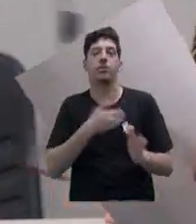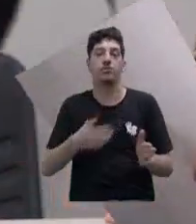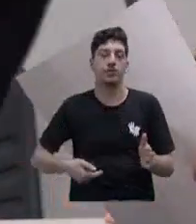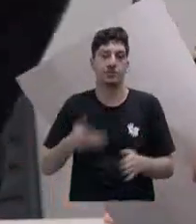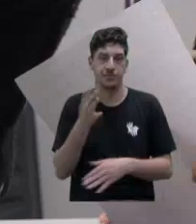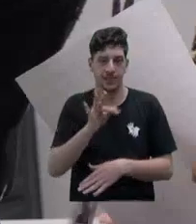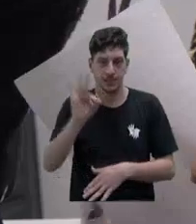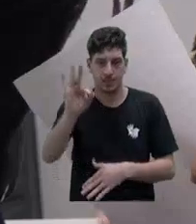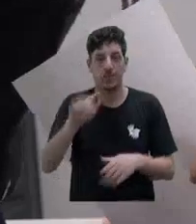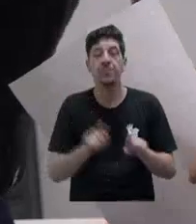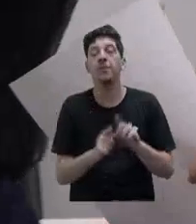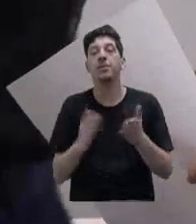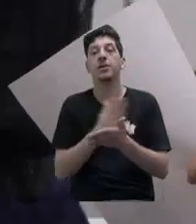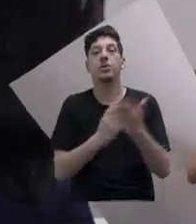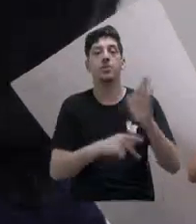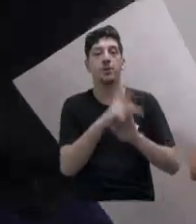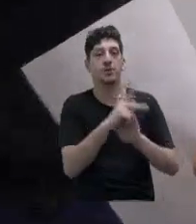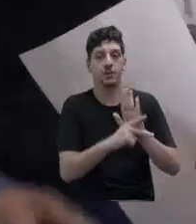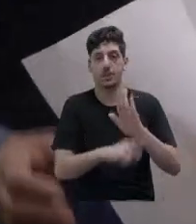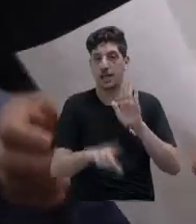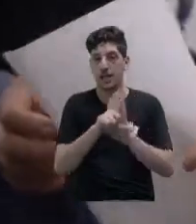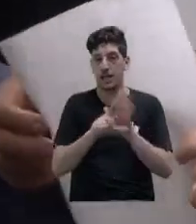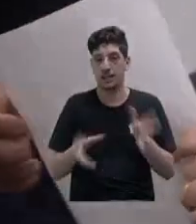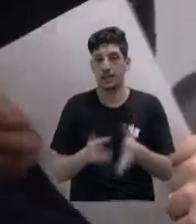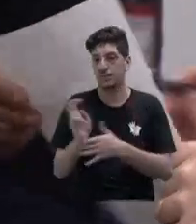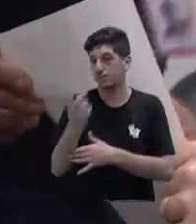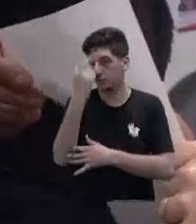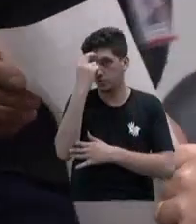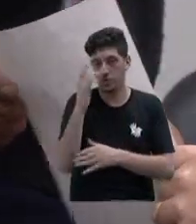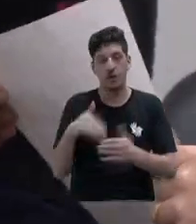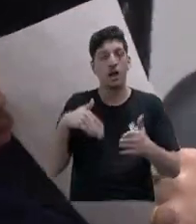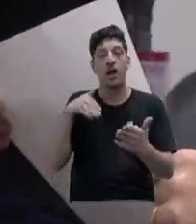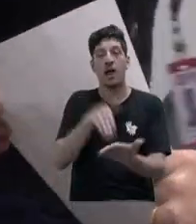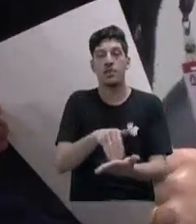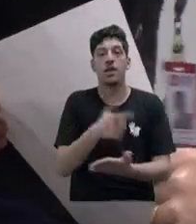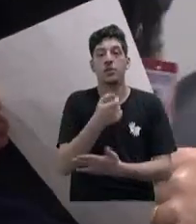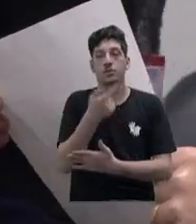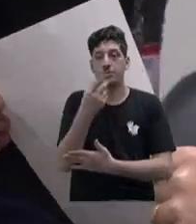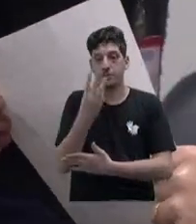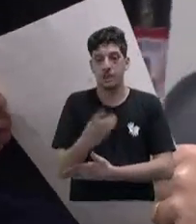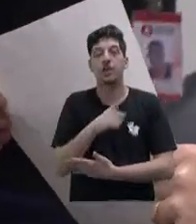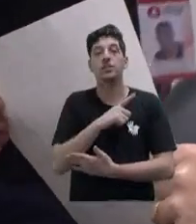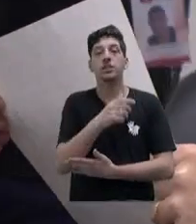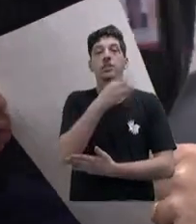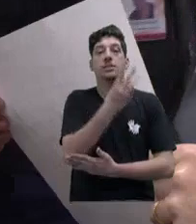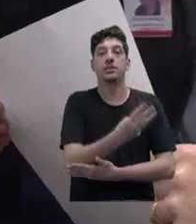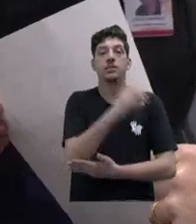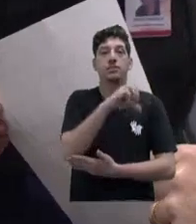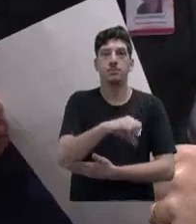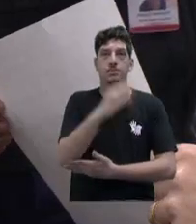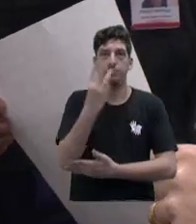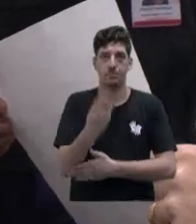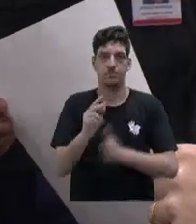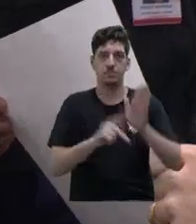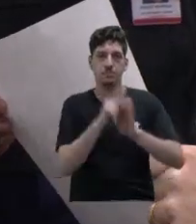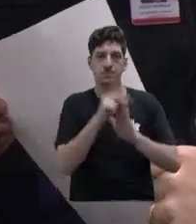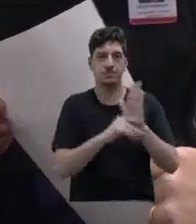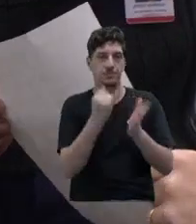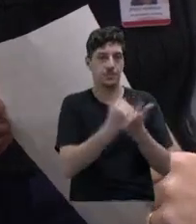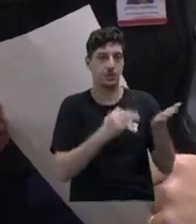Projetos que nós tivemos aprovados na Lei de Cultura até esse ano, no incentivo, foram 393 projetos